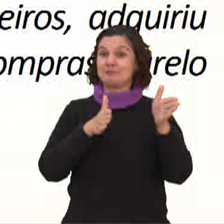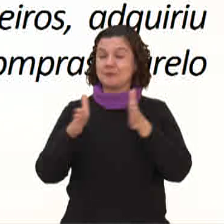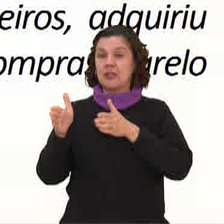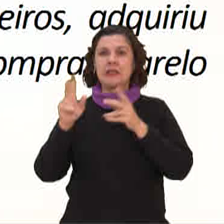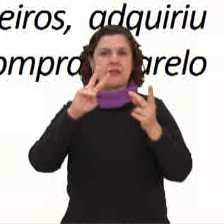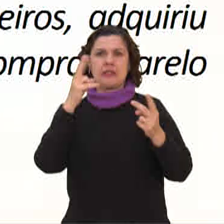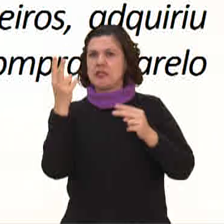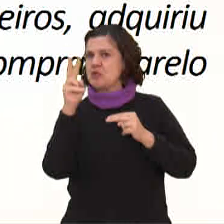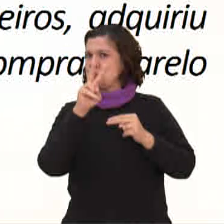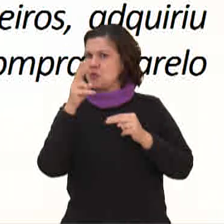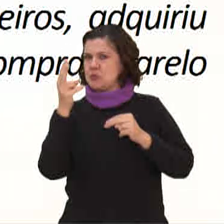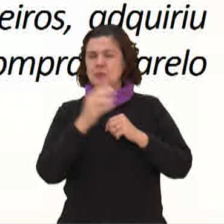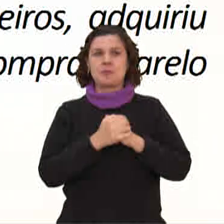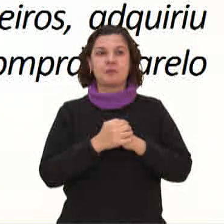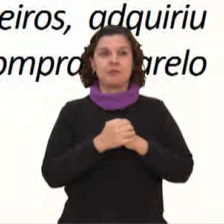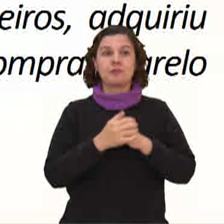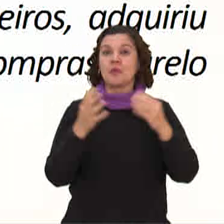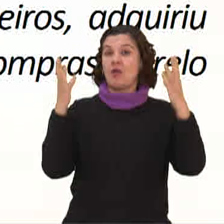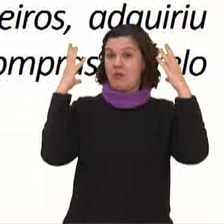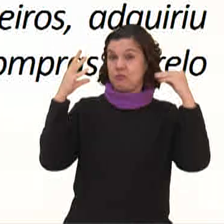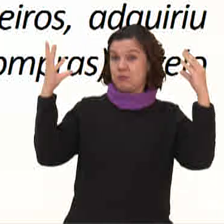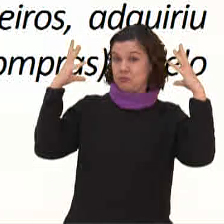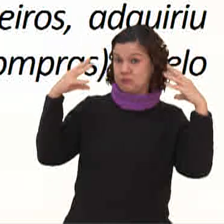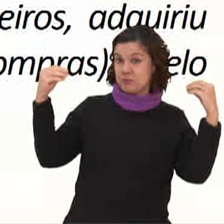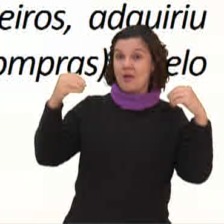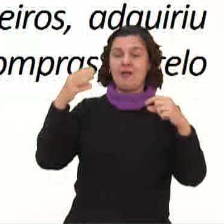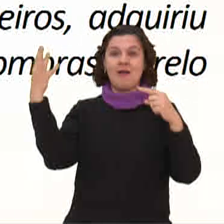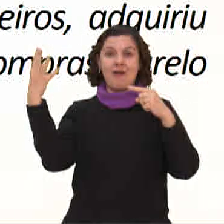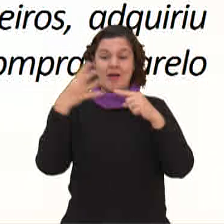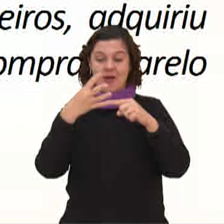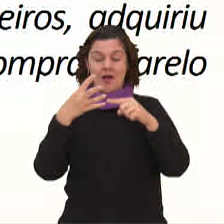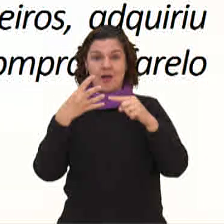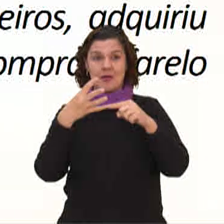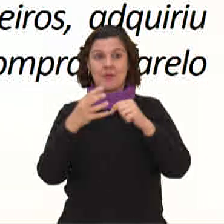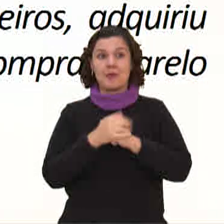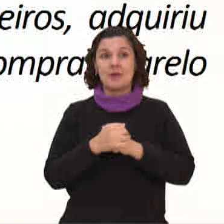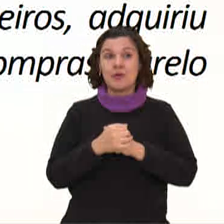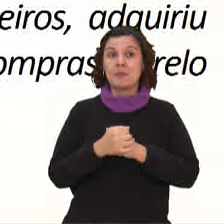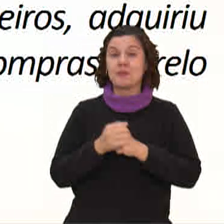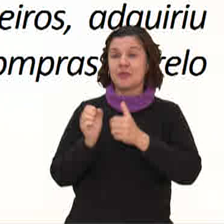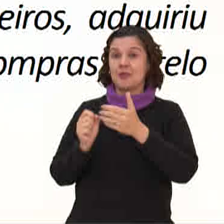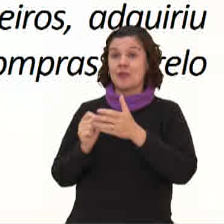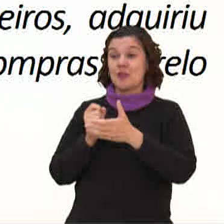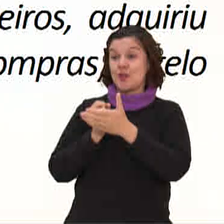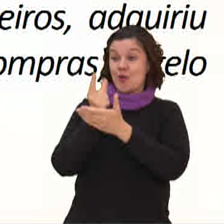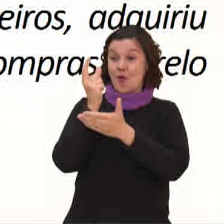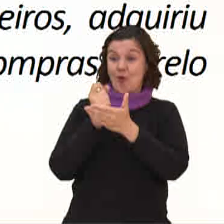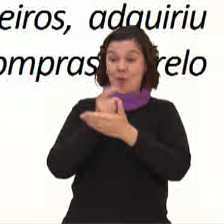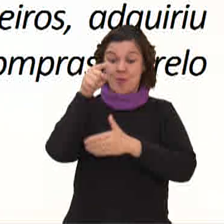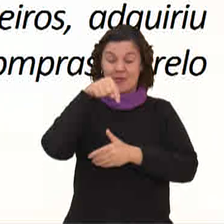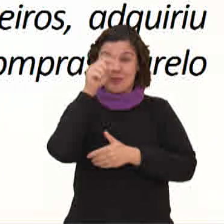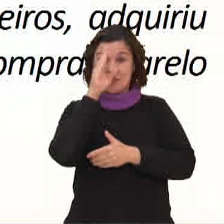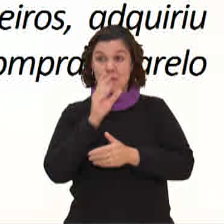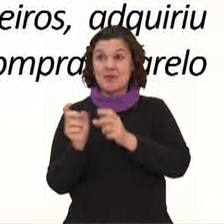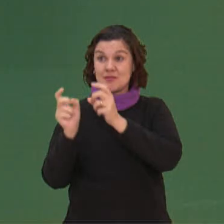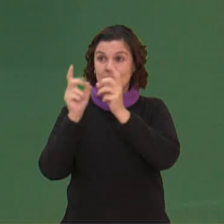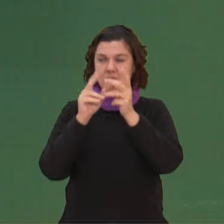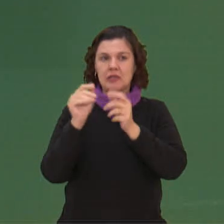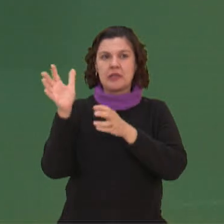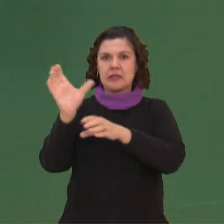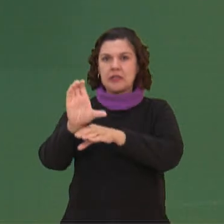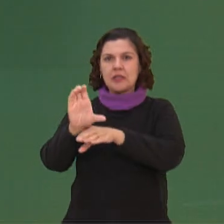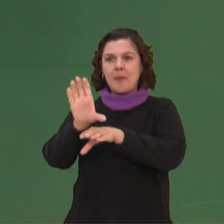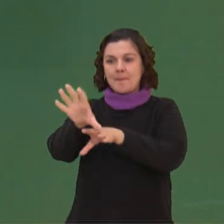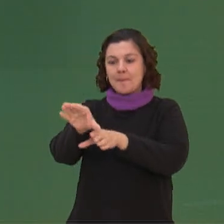de ambas. A Holanda é a quarta maior comprador de produtos brasileiros, adquiriu